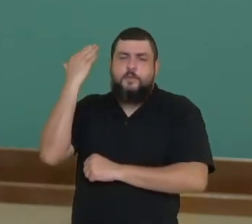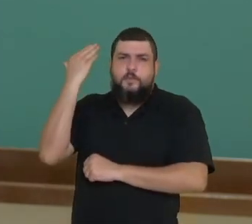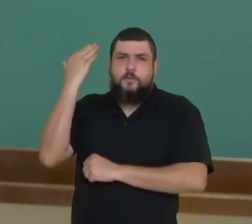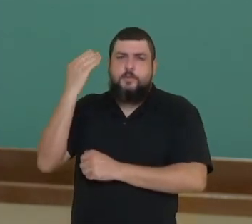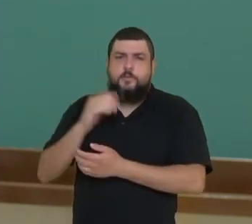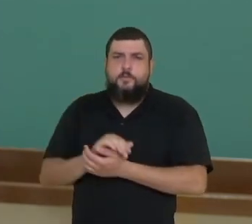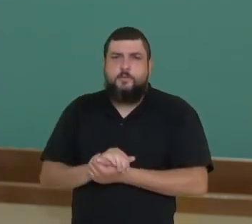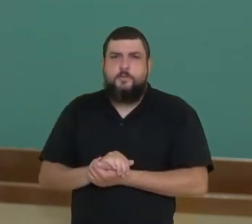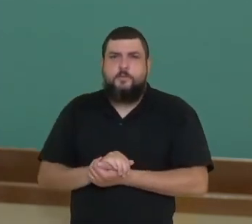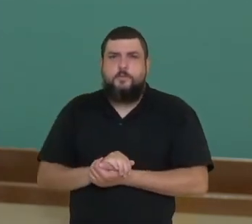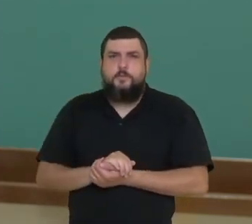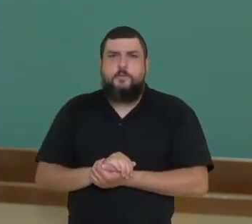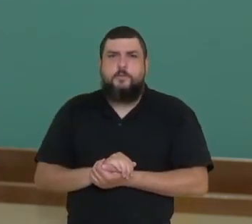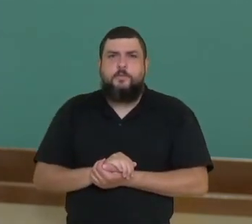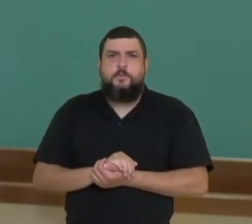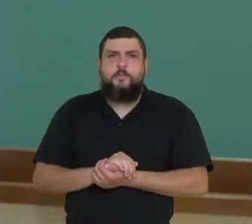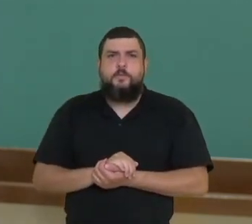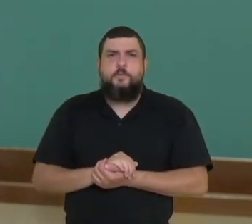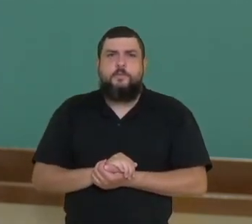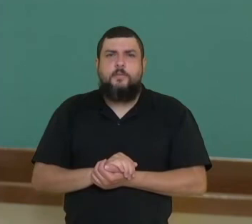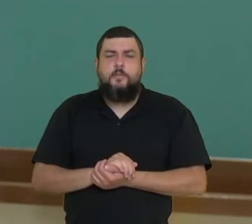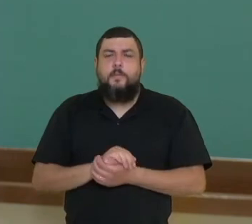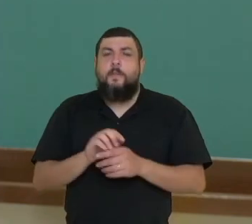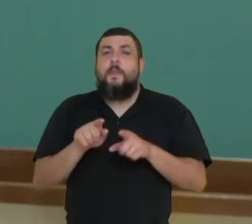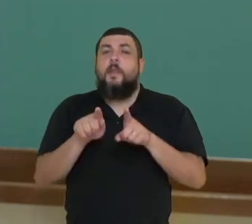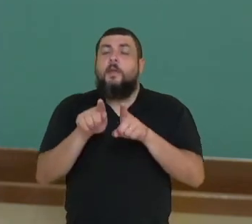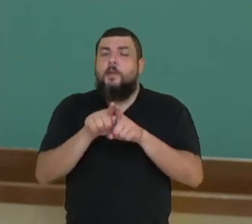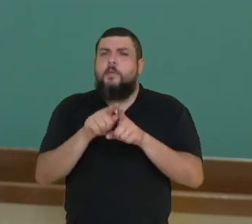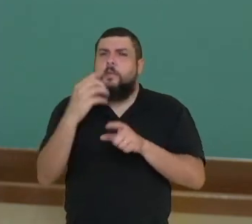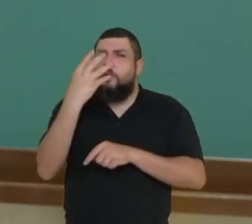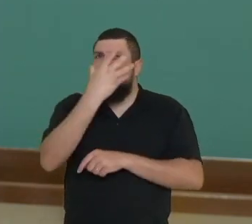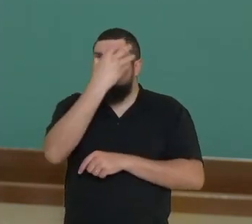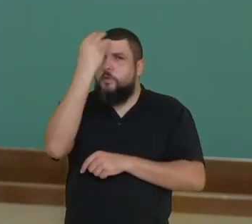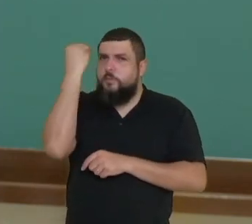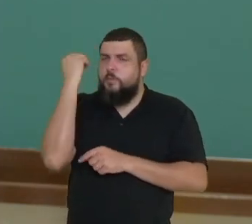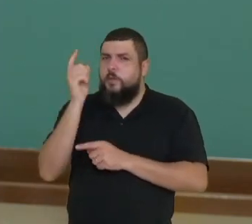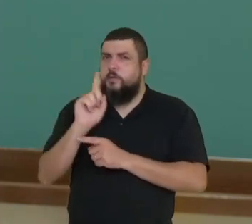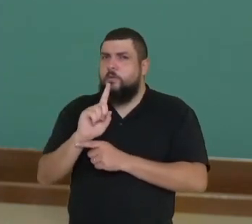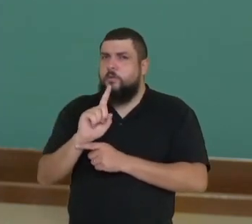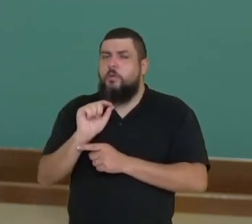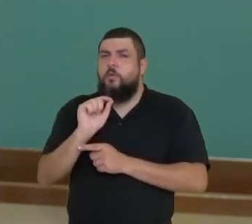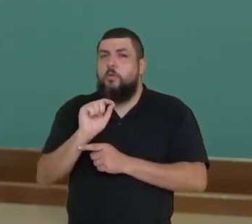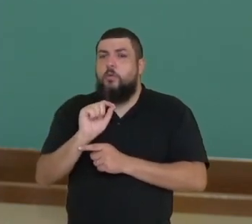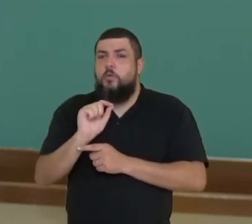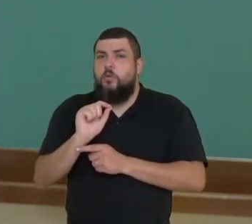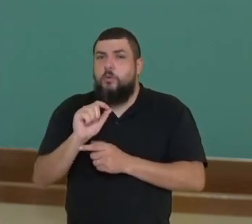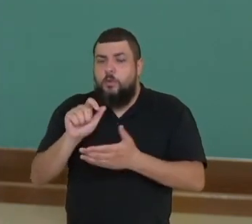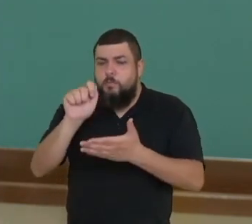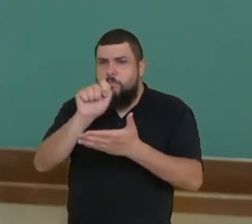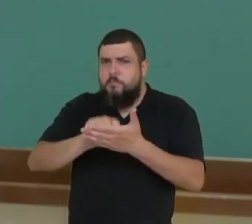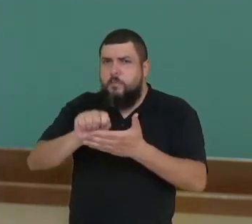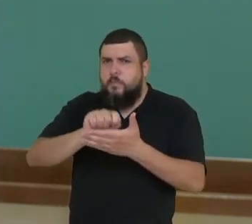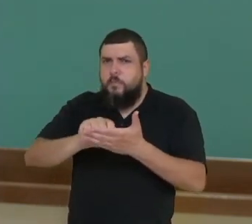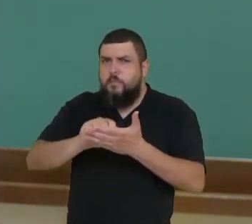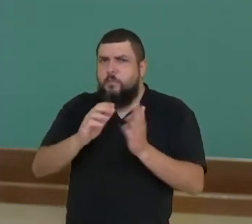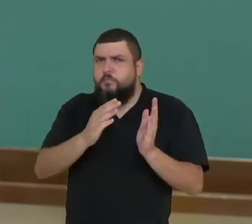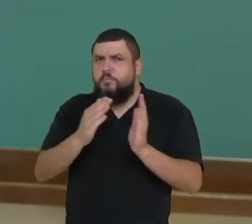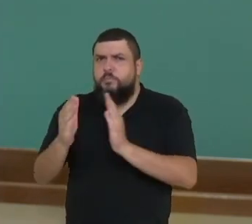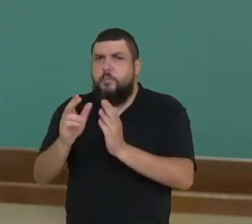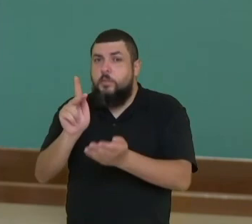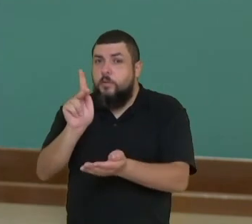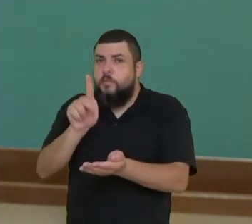pretérito imperfeito. Não podemos esquecer, claro, da veracidade dos fatos. Então, quando eu estou aqui,